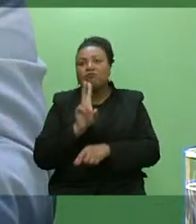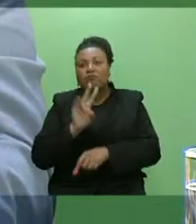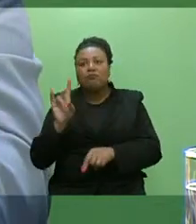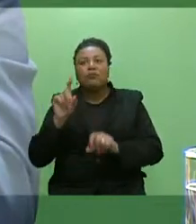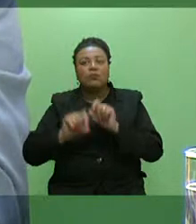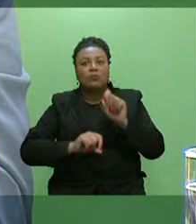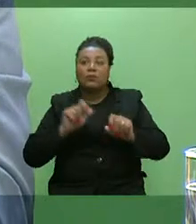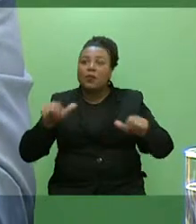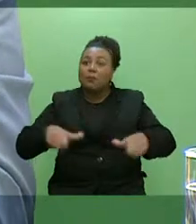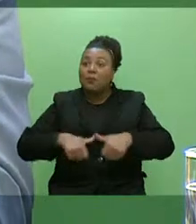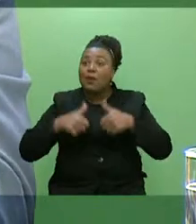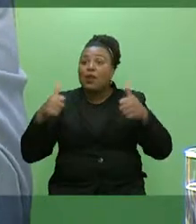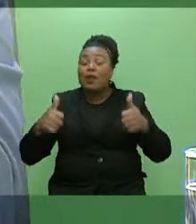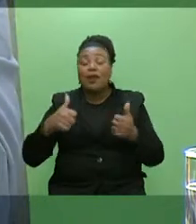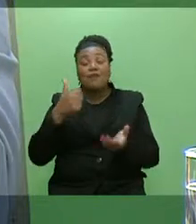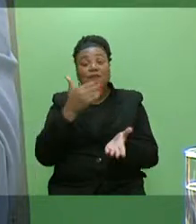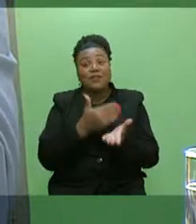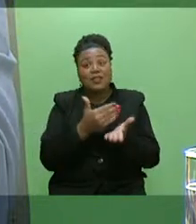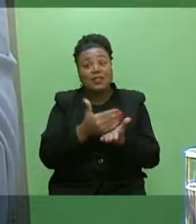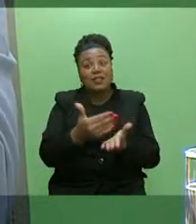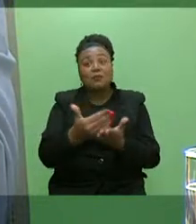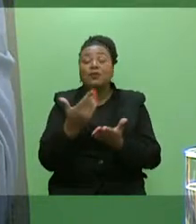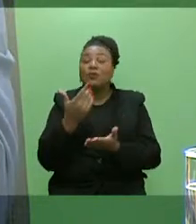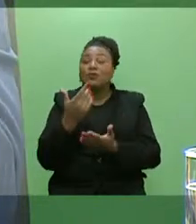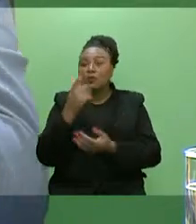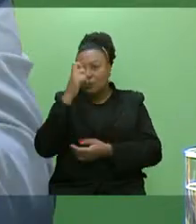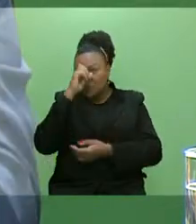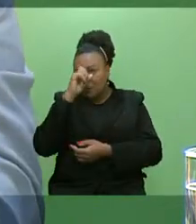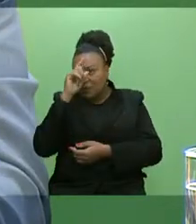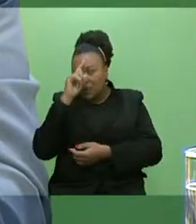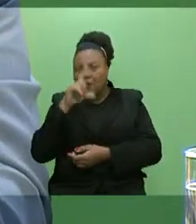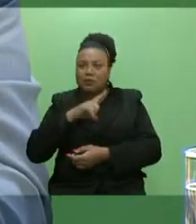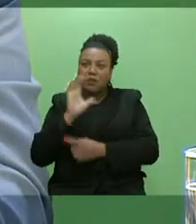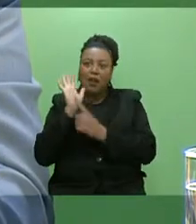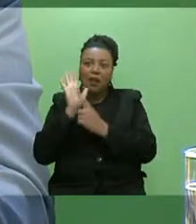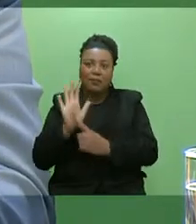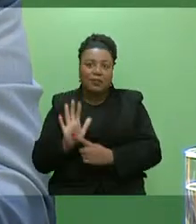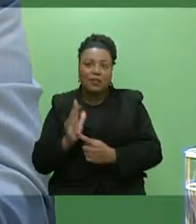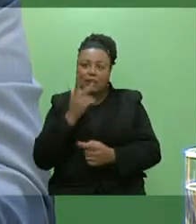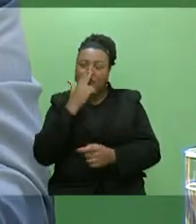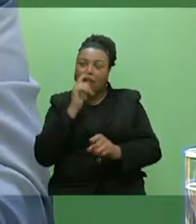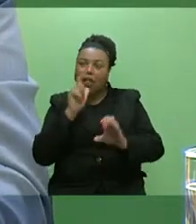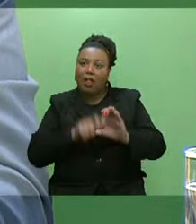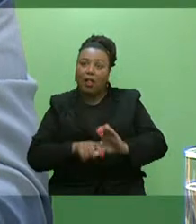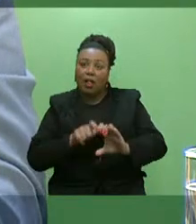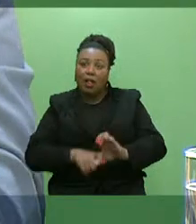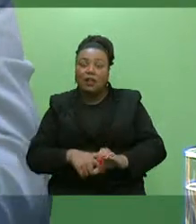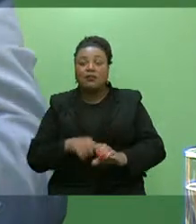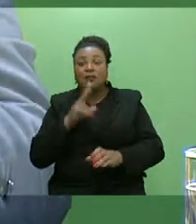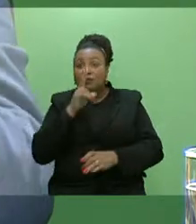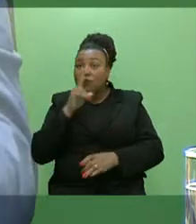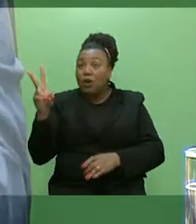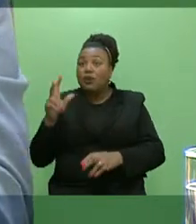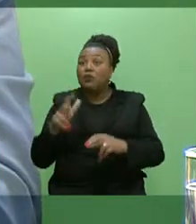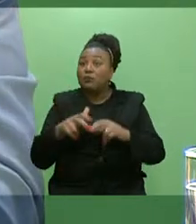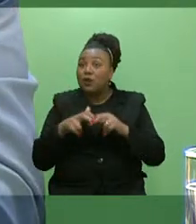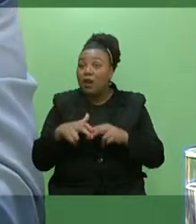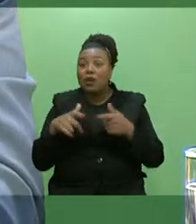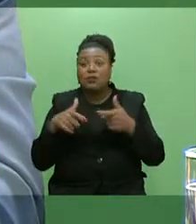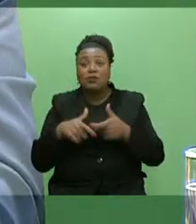para melhorar o financiamento dos hospitais que estão apresentando déficits expressivos em virtude do